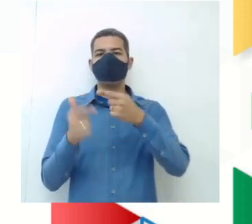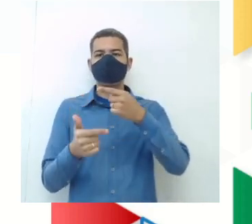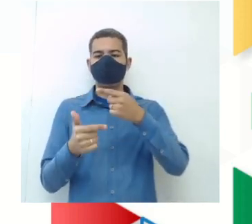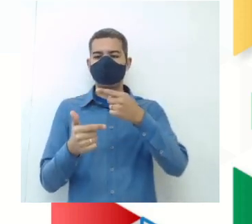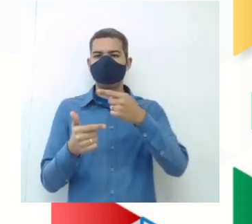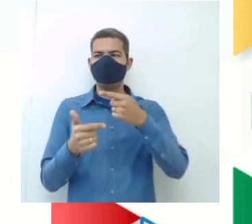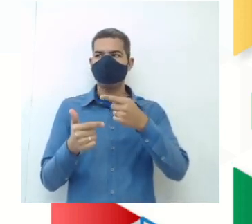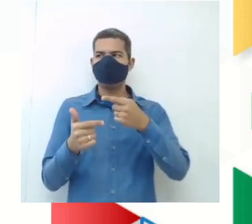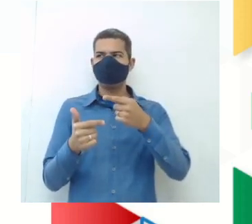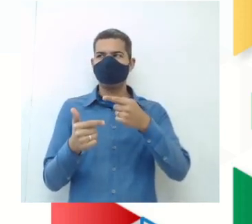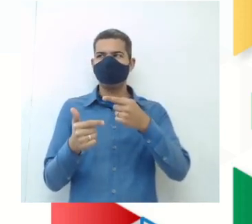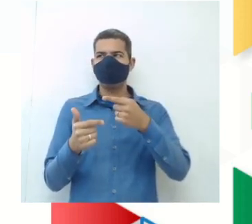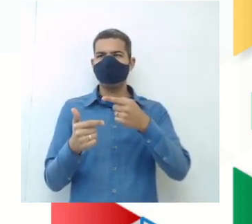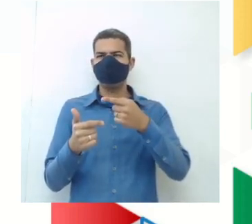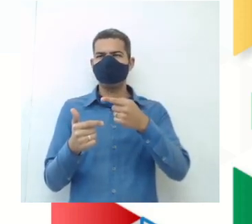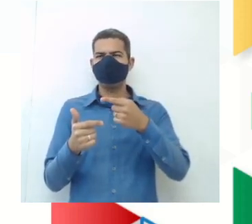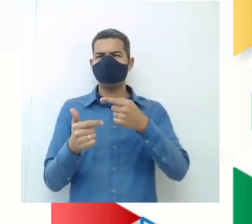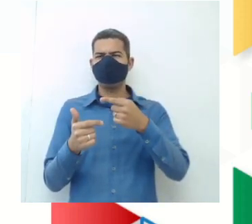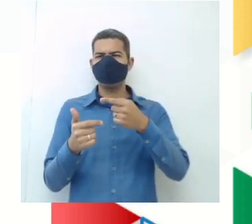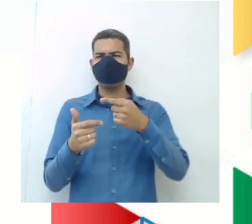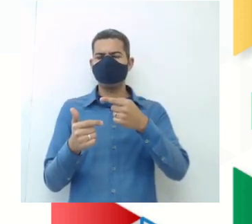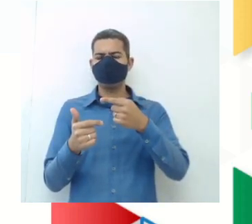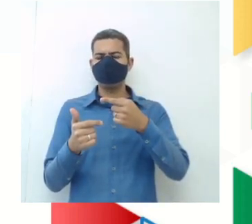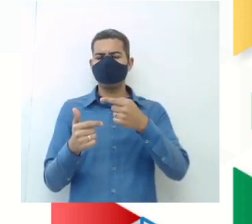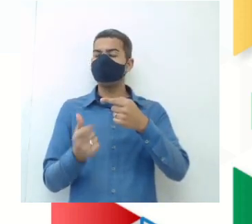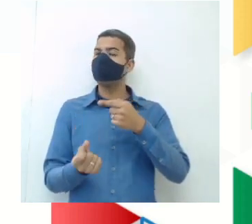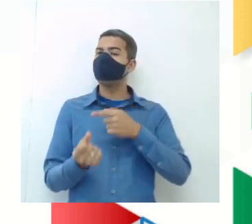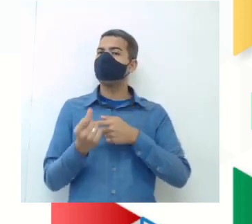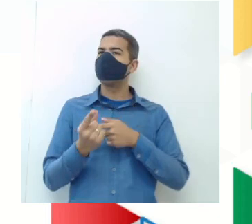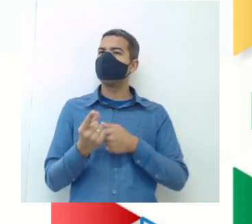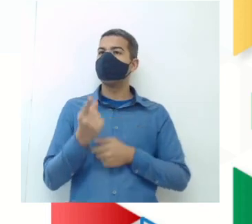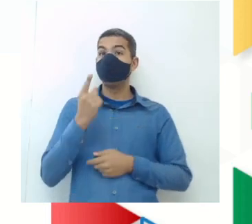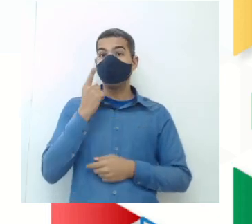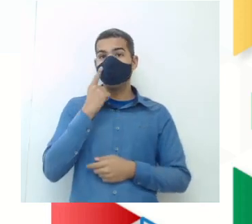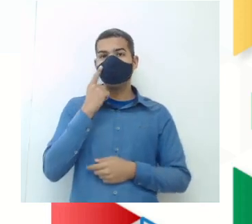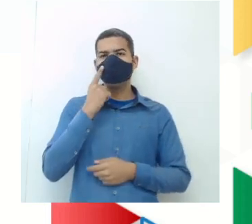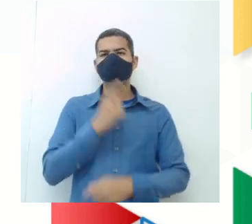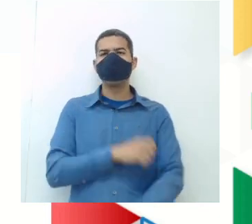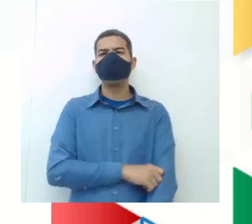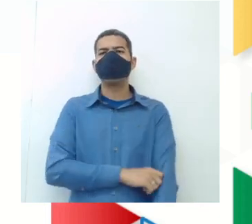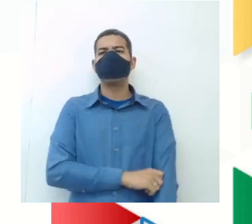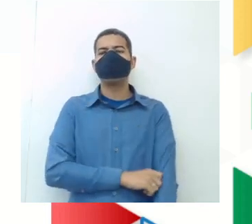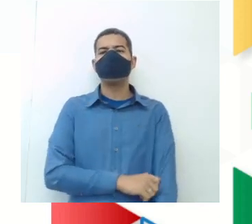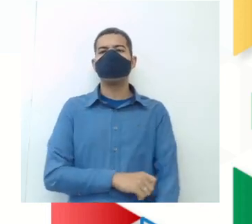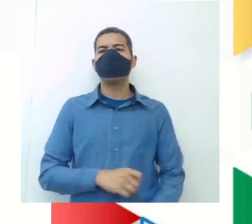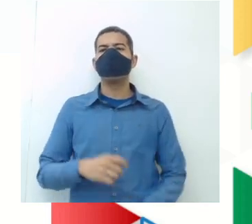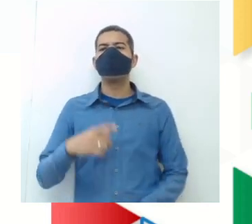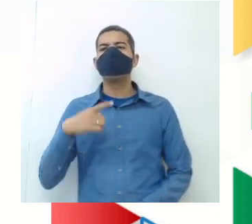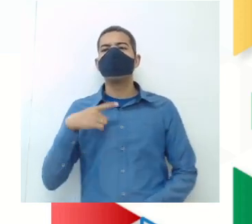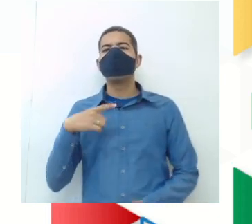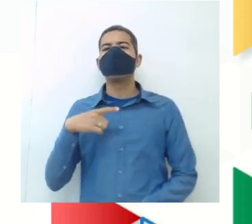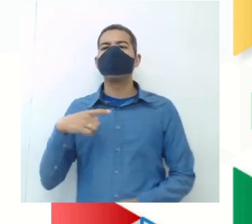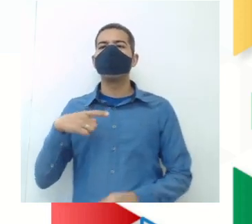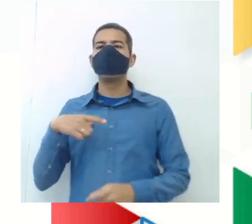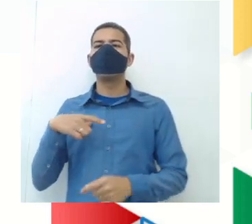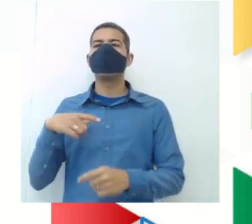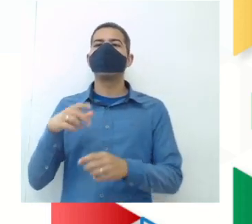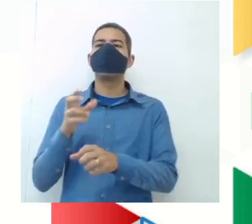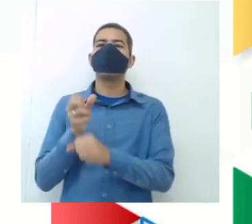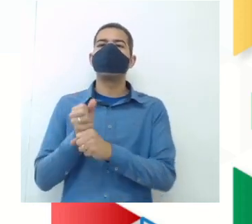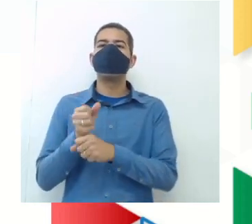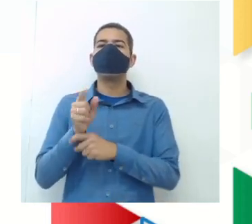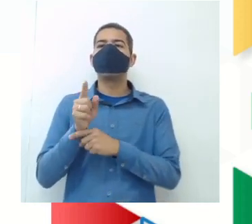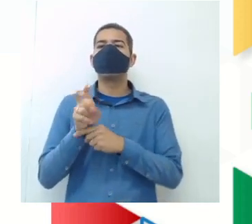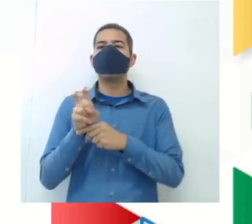Opa! 10 sobre 2 mais 5 sobre 2. Eu vou repetir o denominador, vou somar os numeradores. Eu vou